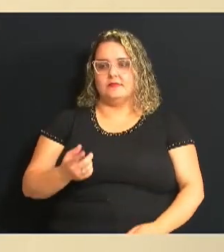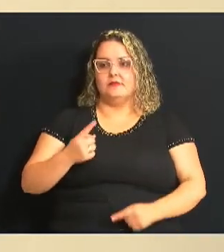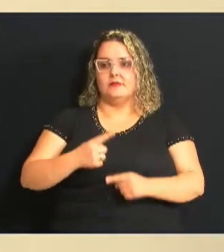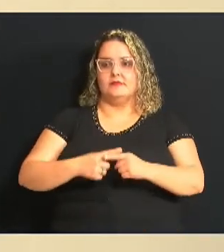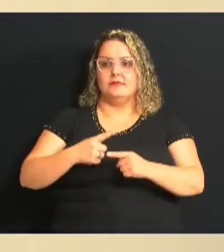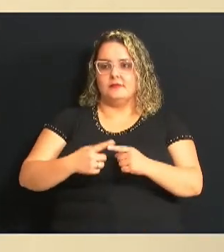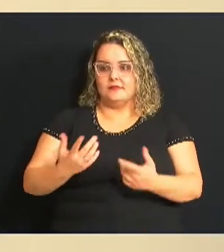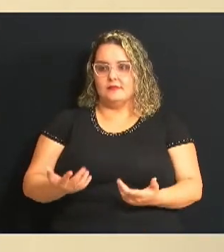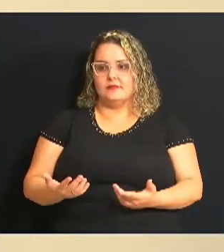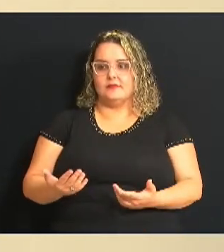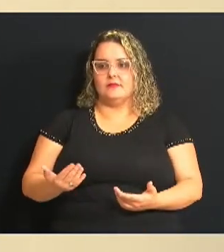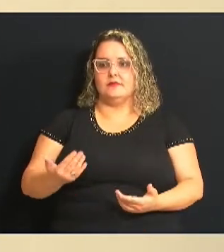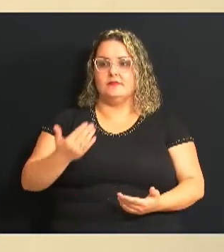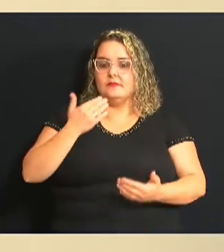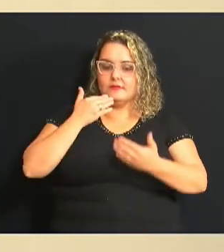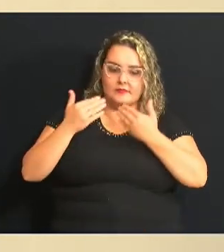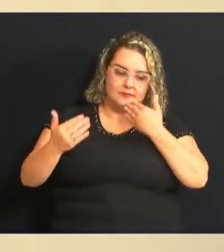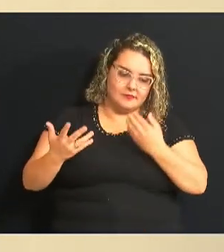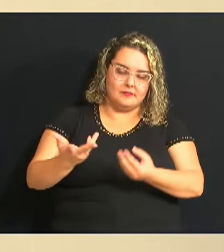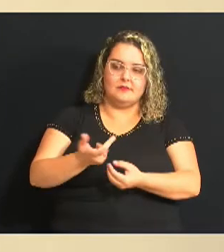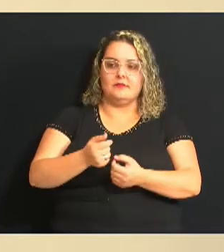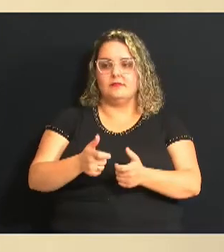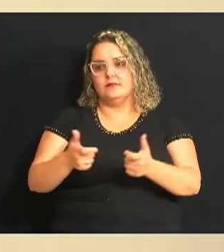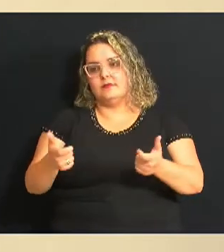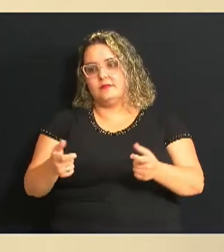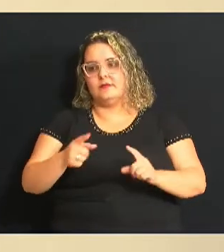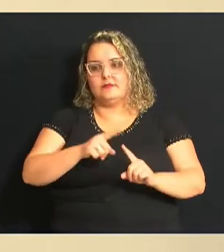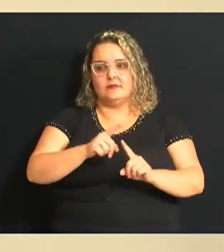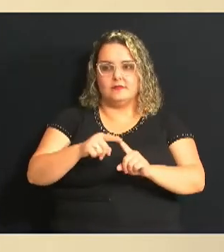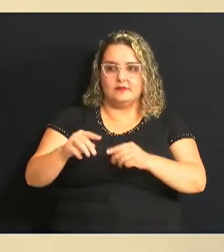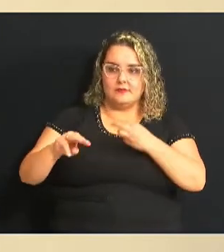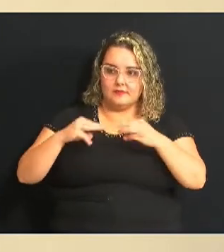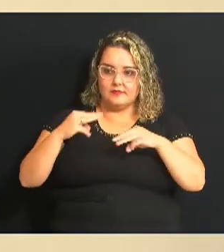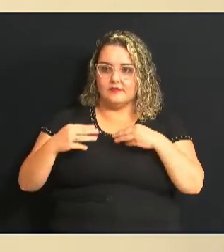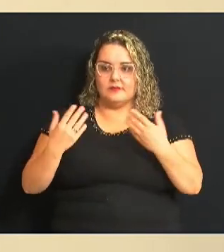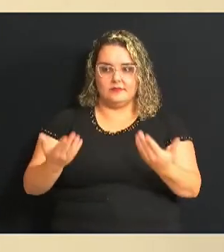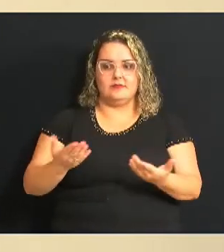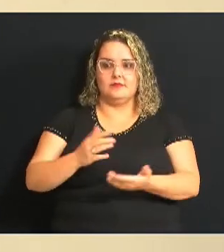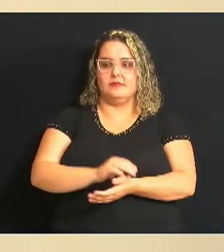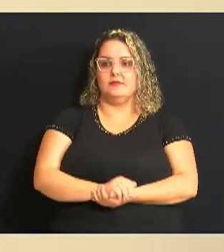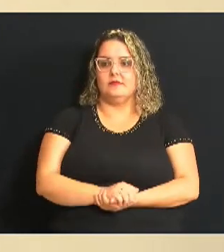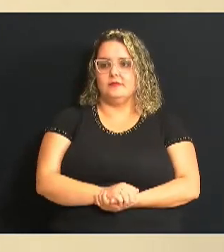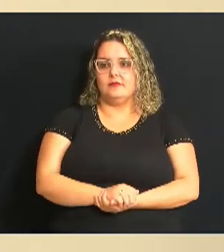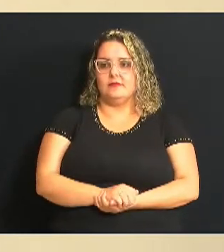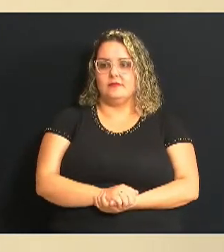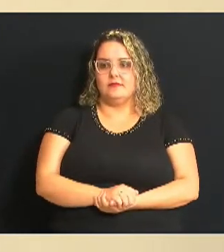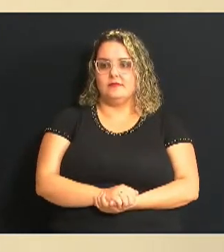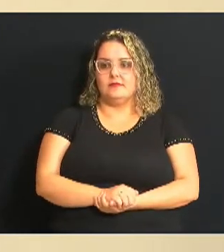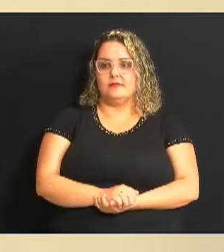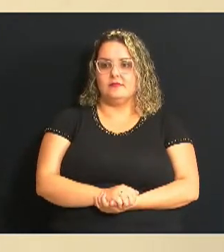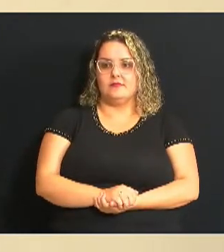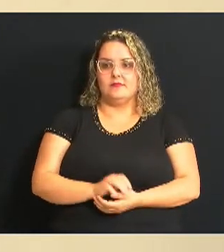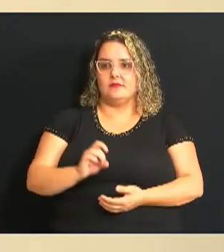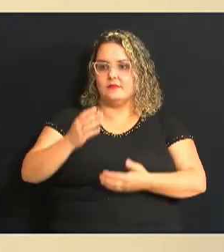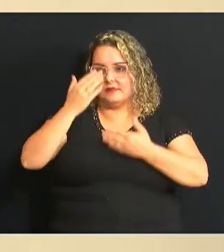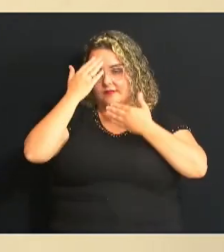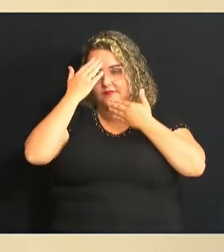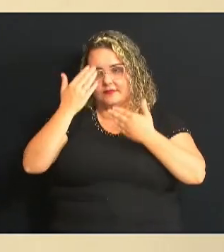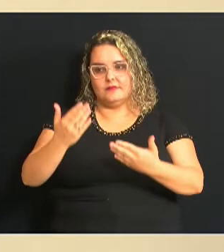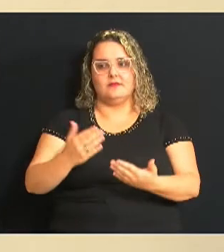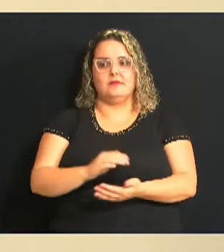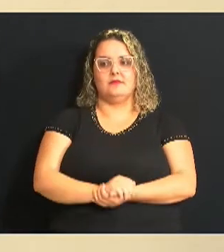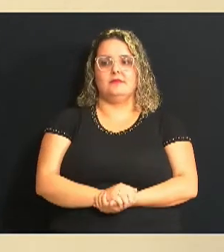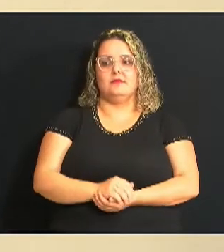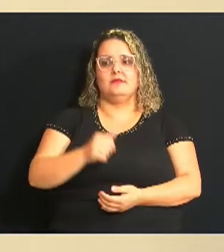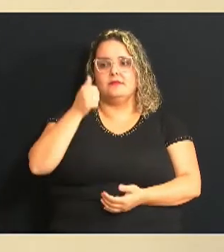artística é cada vez maior, os estilos musicais, enfim. Então, eu só agradeço muito a minha